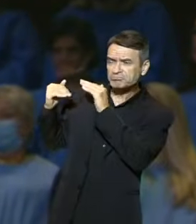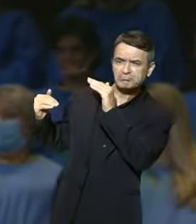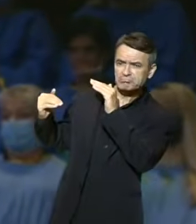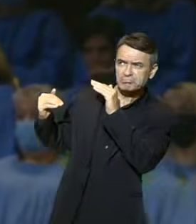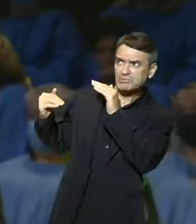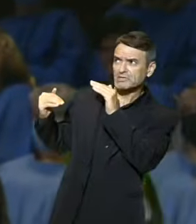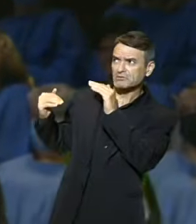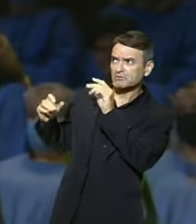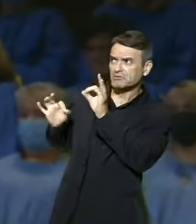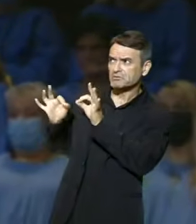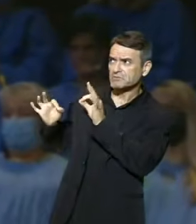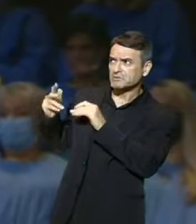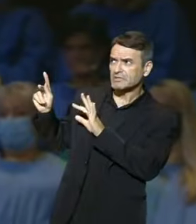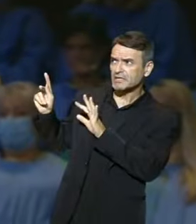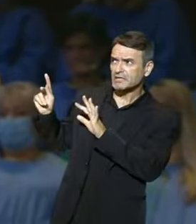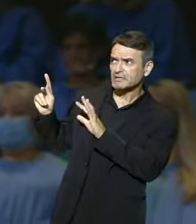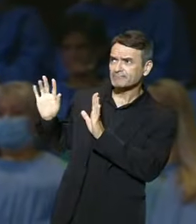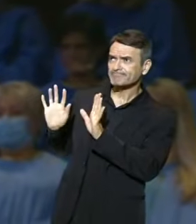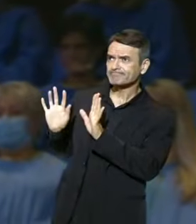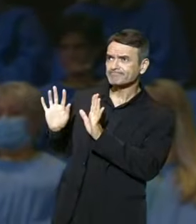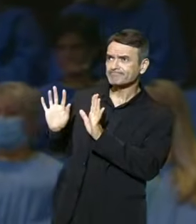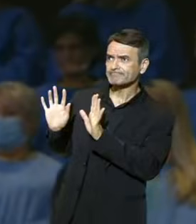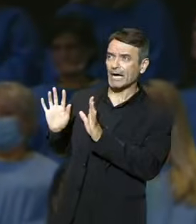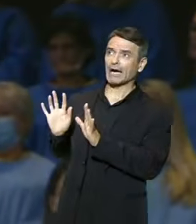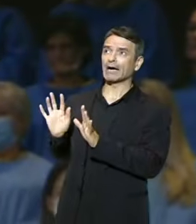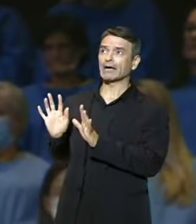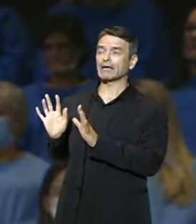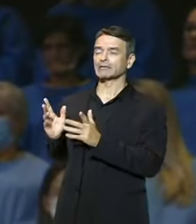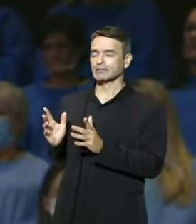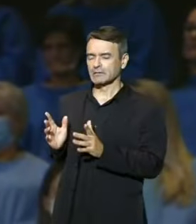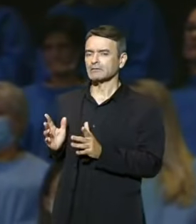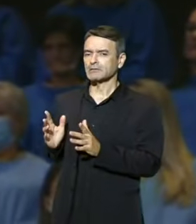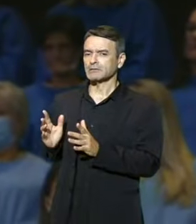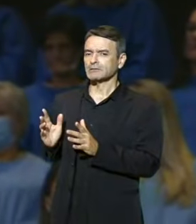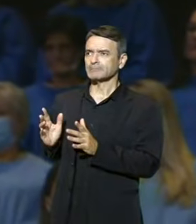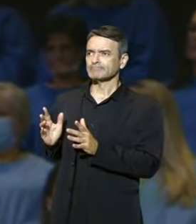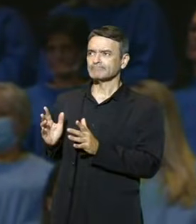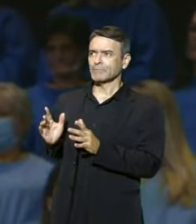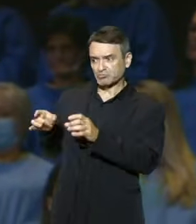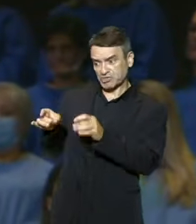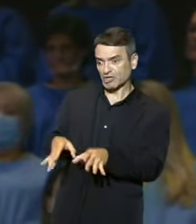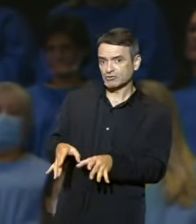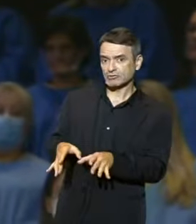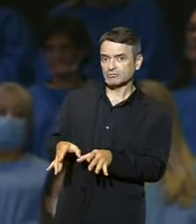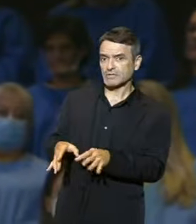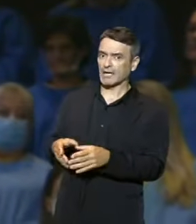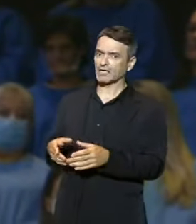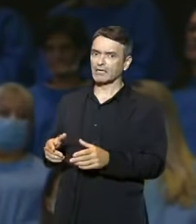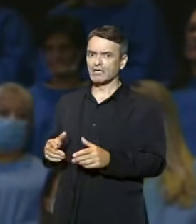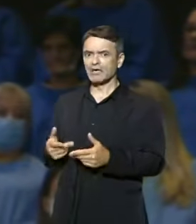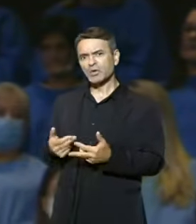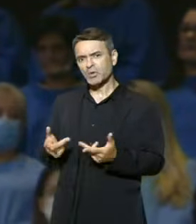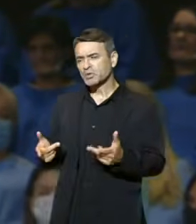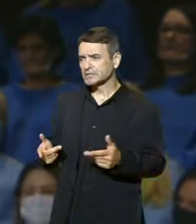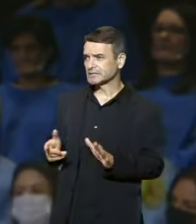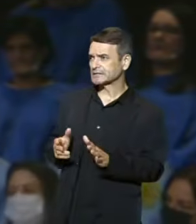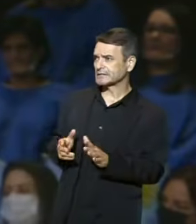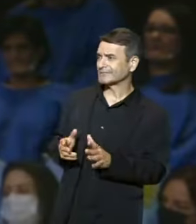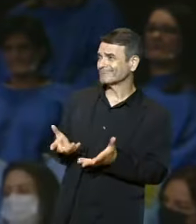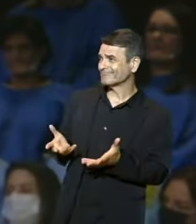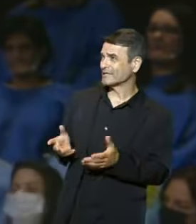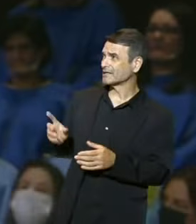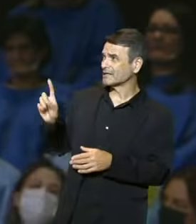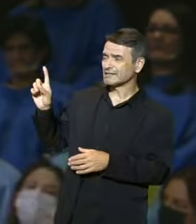a murmuração e as atitudes que causam tristeza no coração de Deus, por entrega,